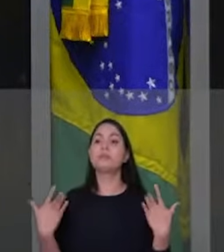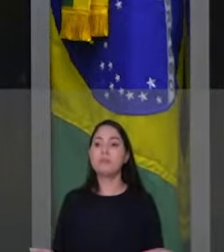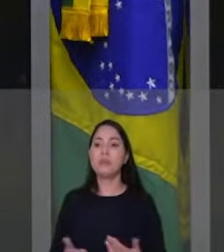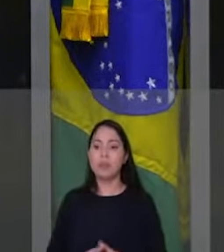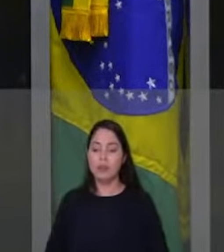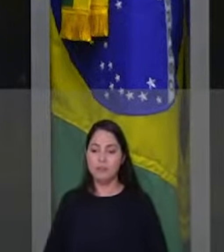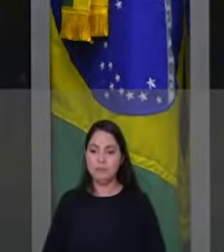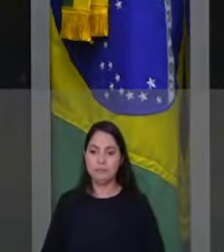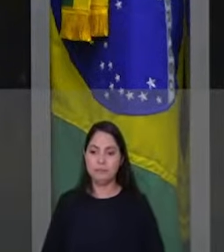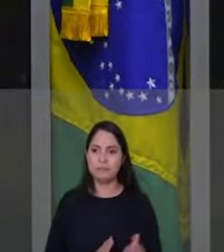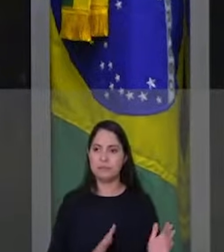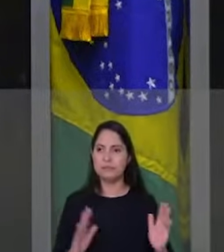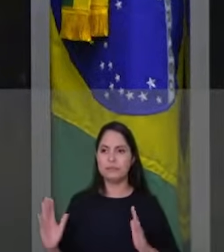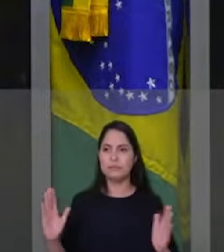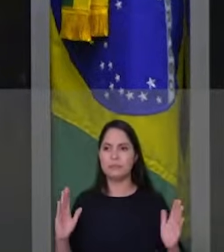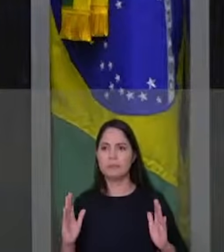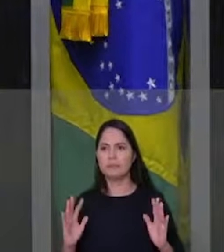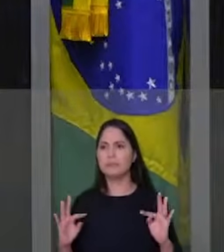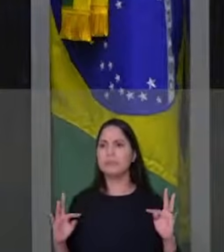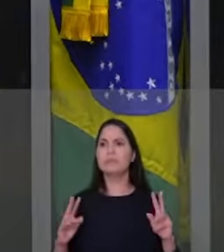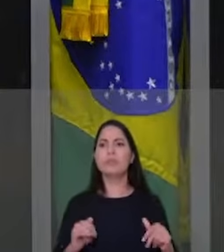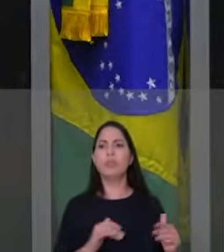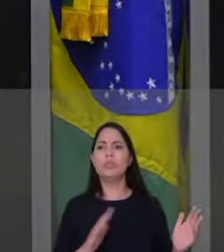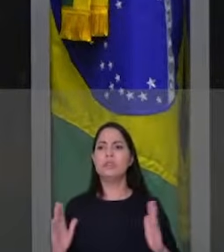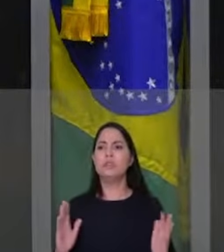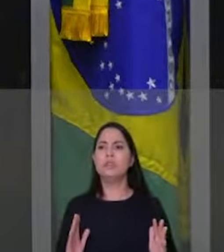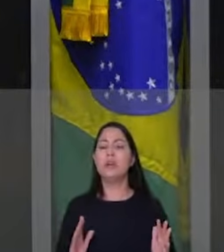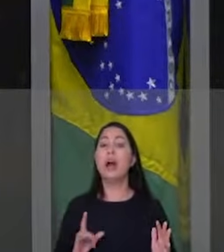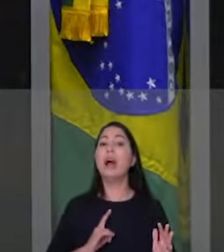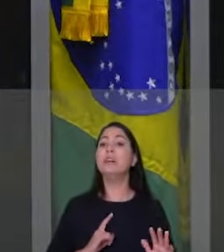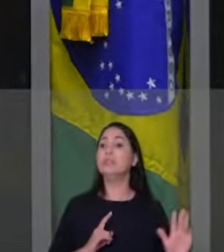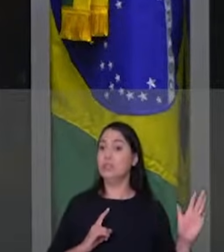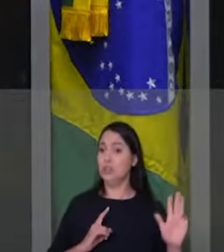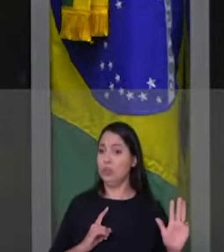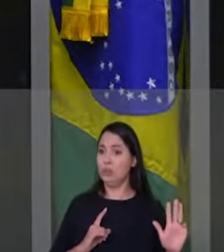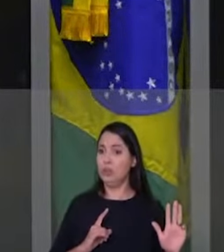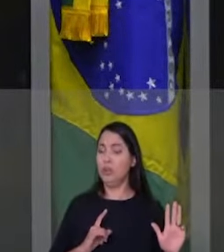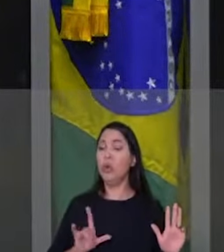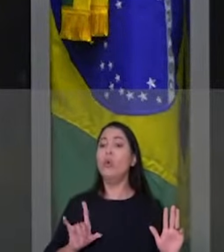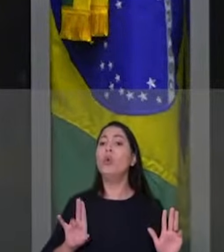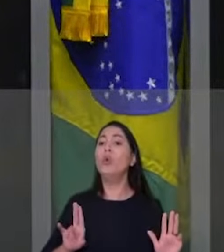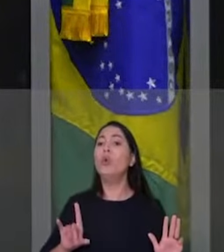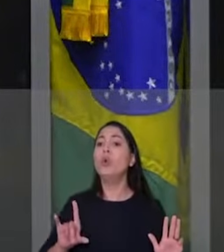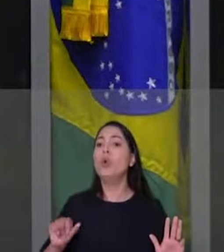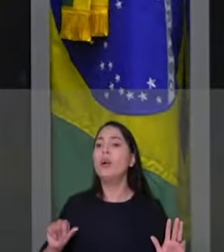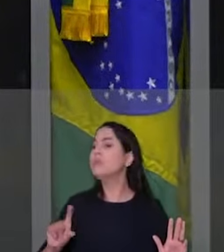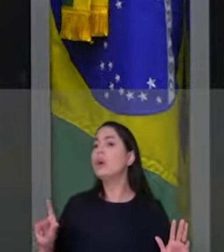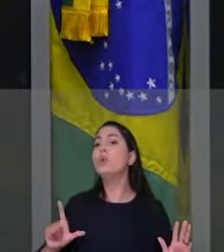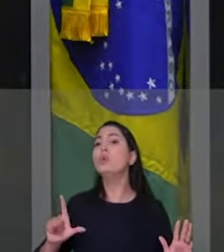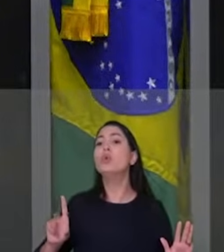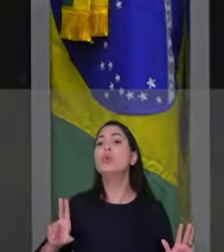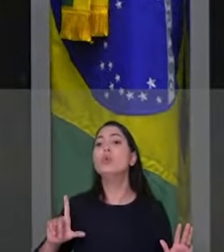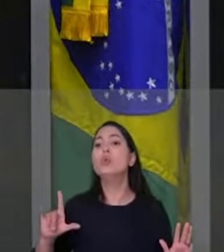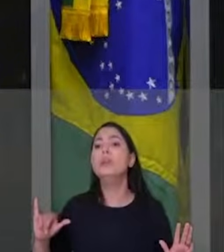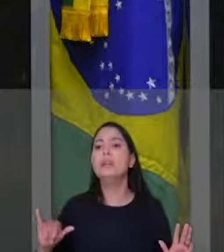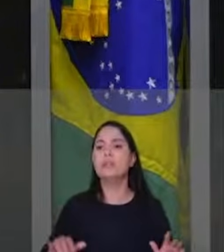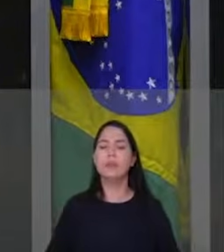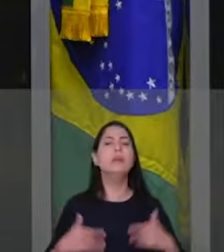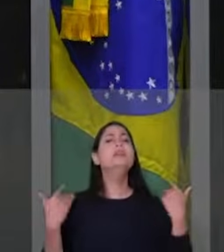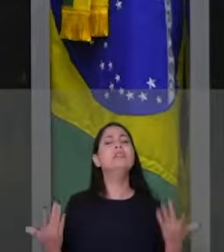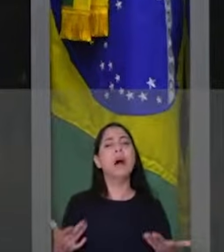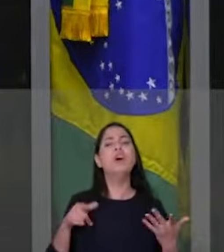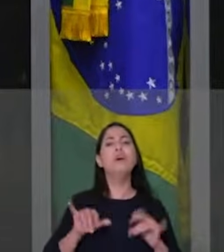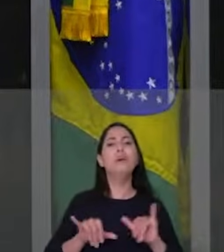Passados tudo isso, vem o Lula, ou melhor, o Lully, e diz que o Dino é o seu